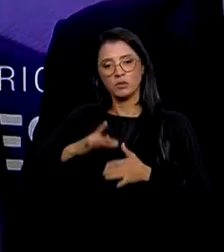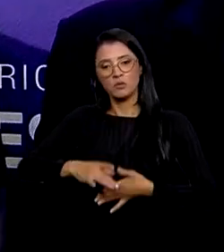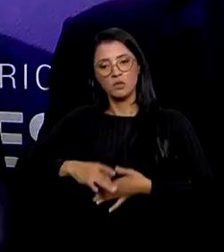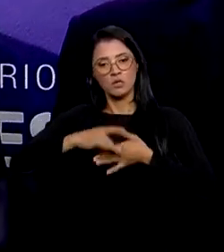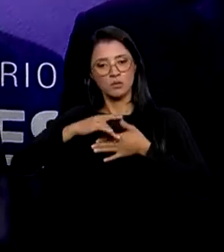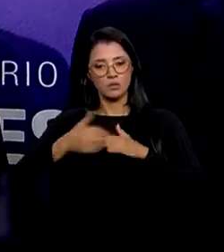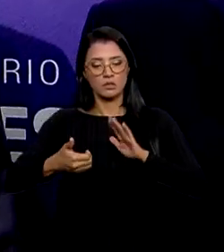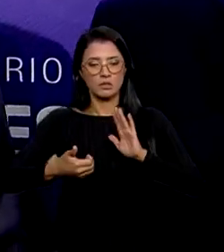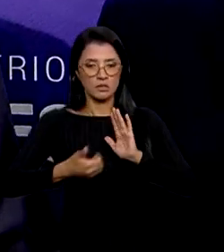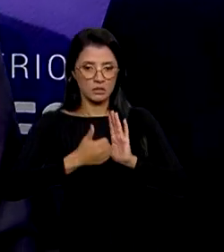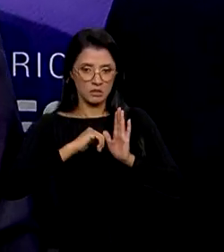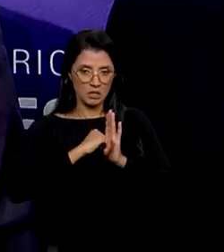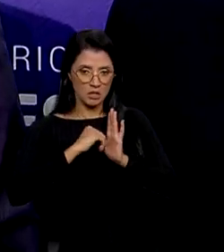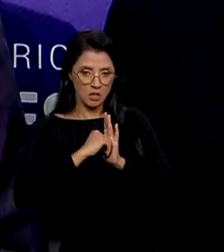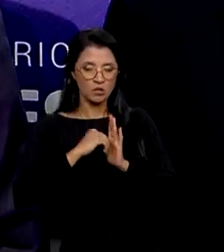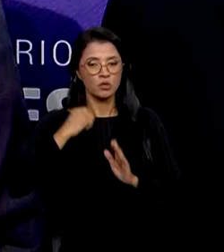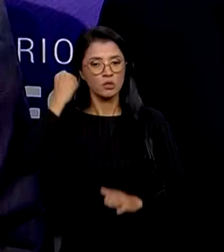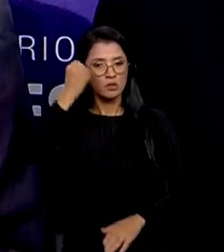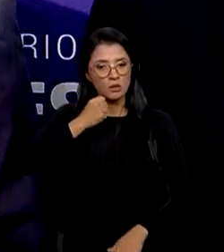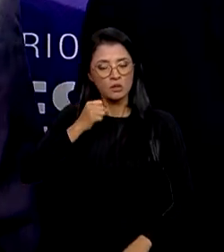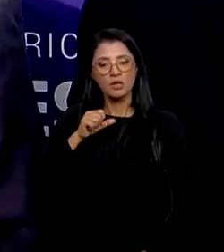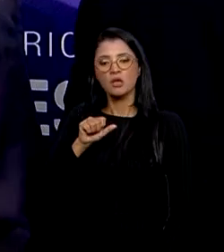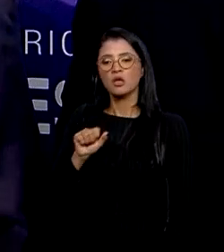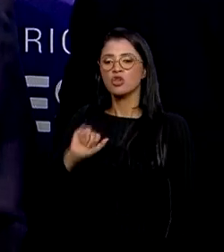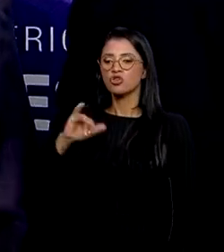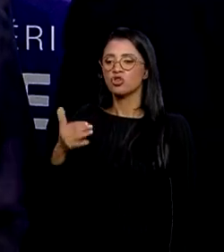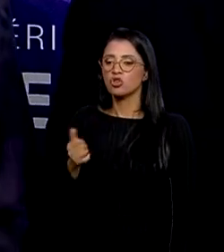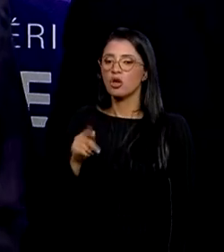o senador Jacques Wagner, ex-ministro da Defesa.